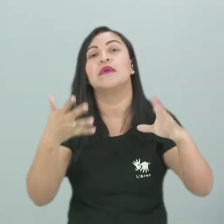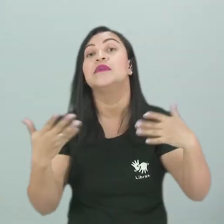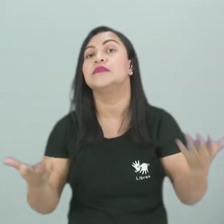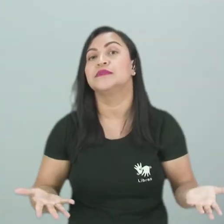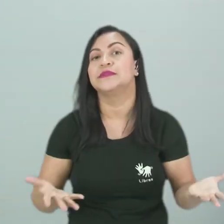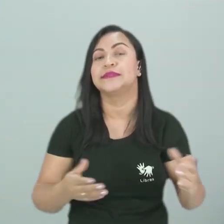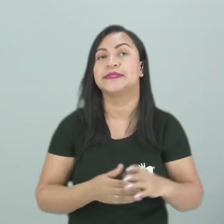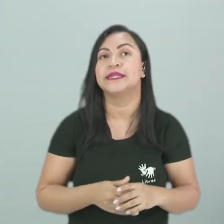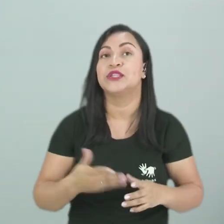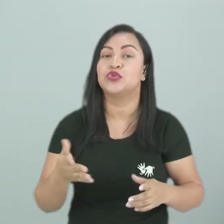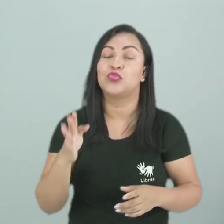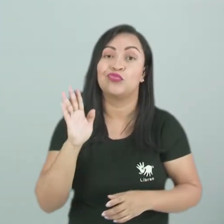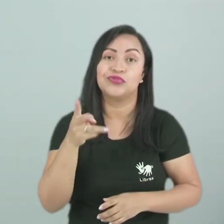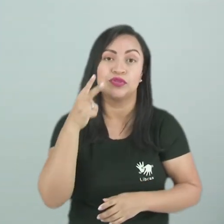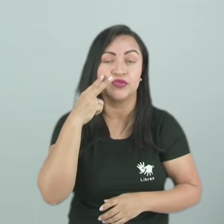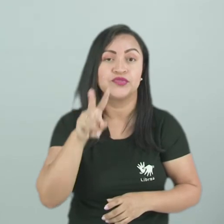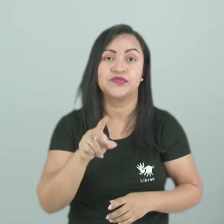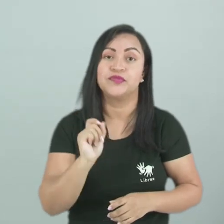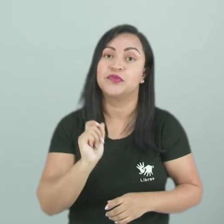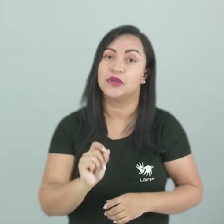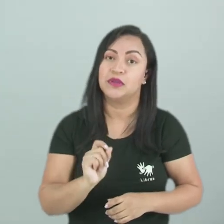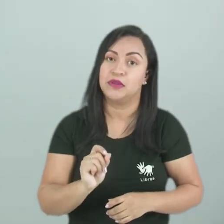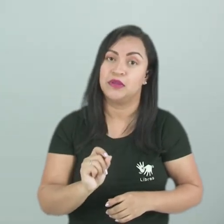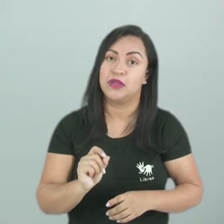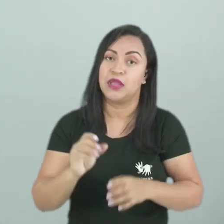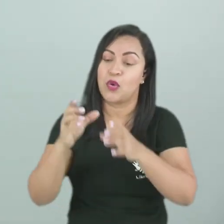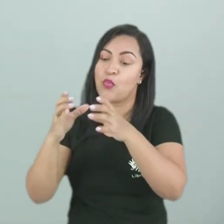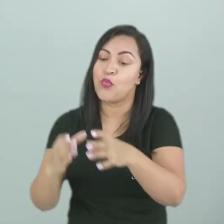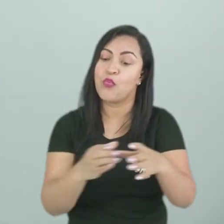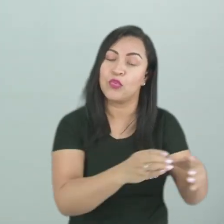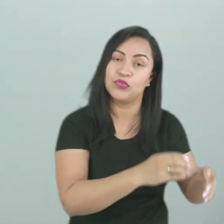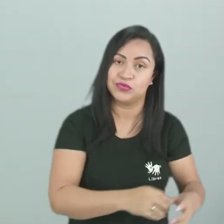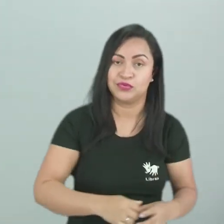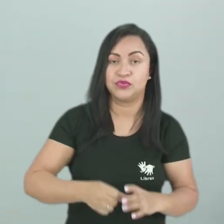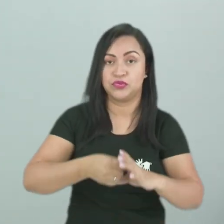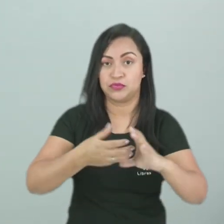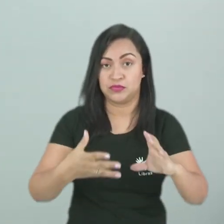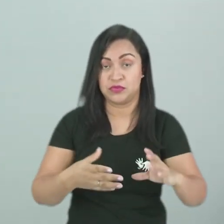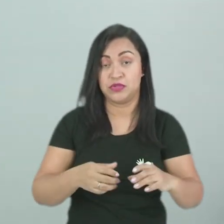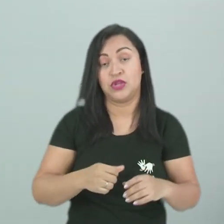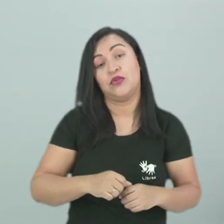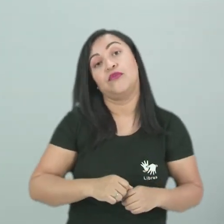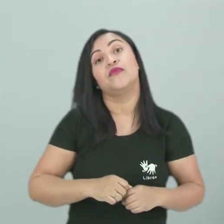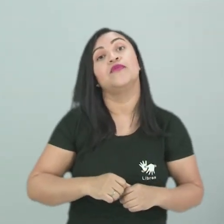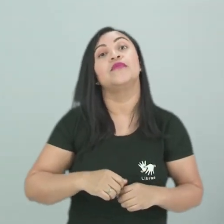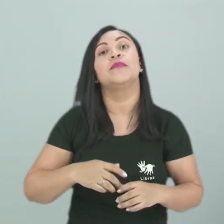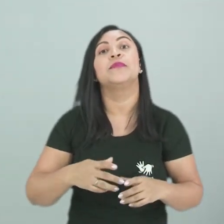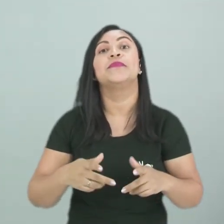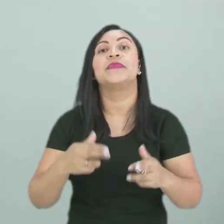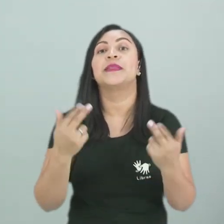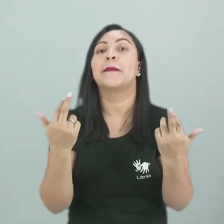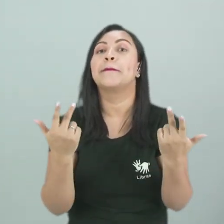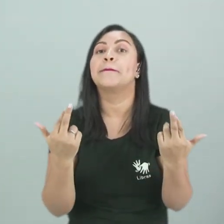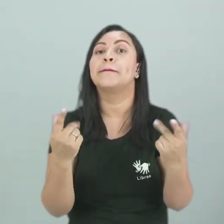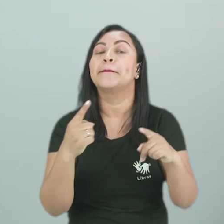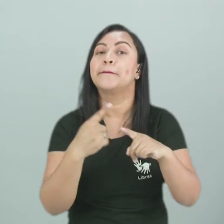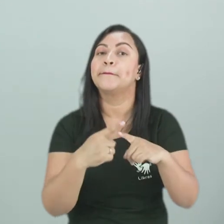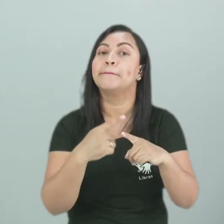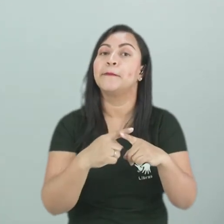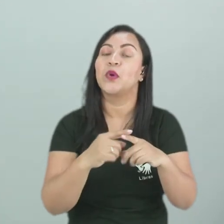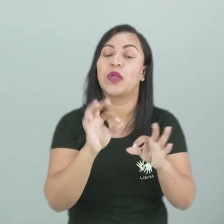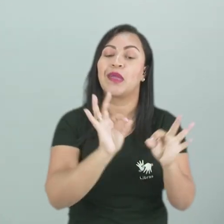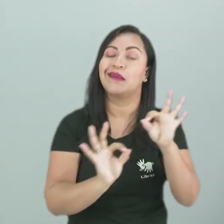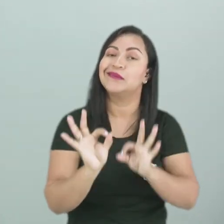estão relacionadas a conjunto de substâncias que vão ter propriedades químicas semelhantes, porque